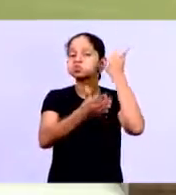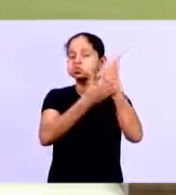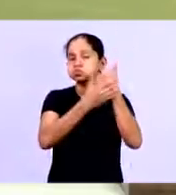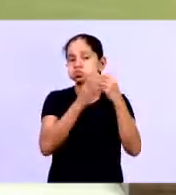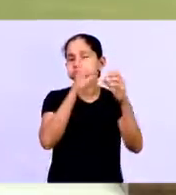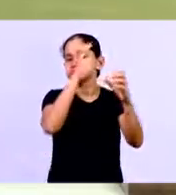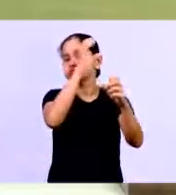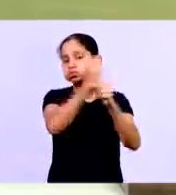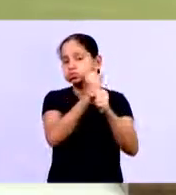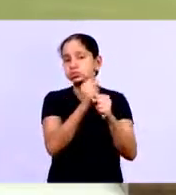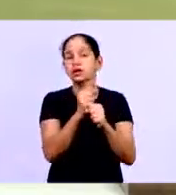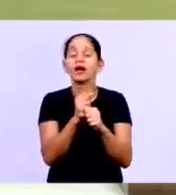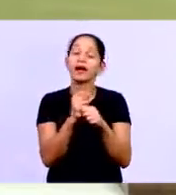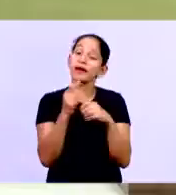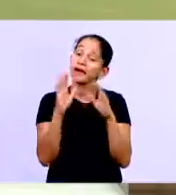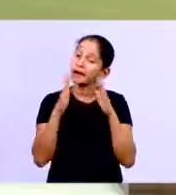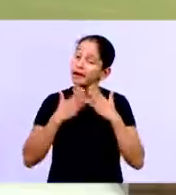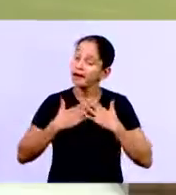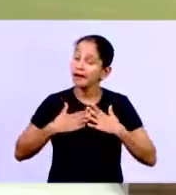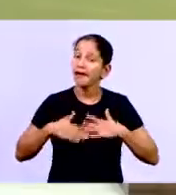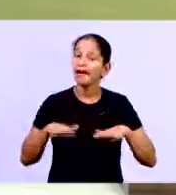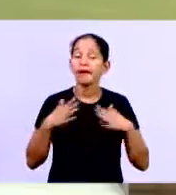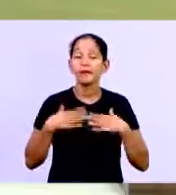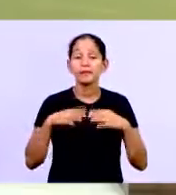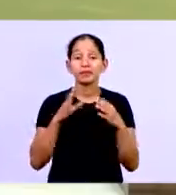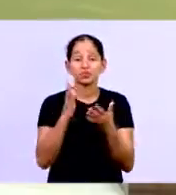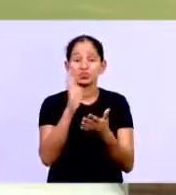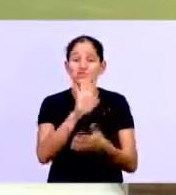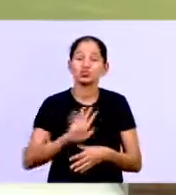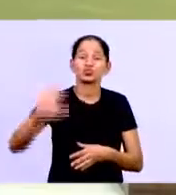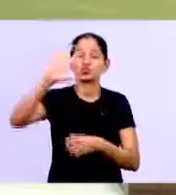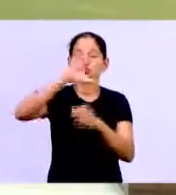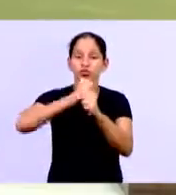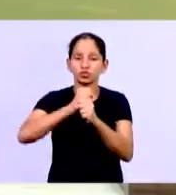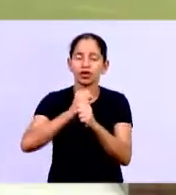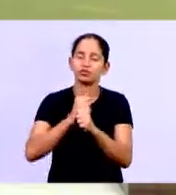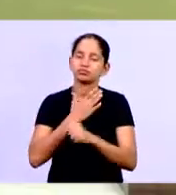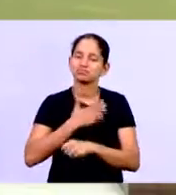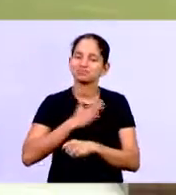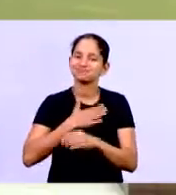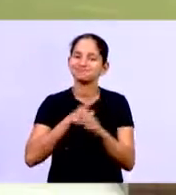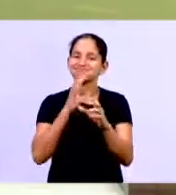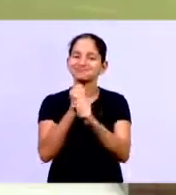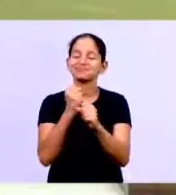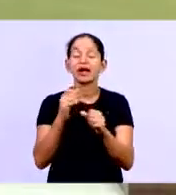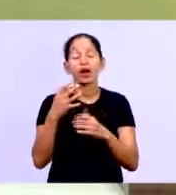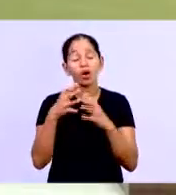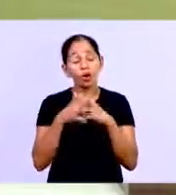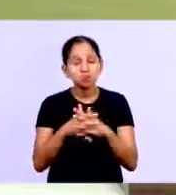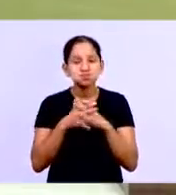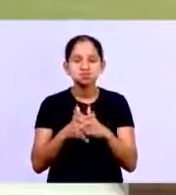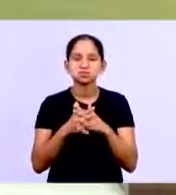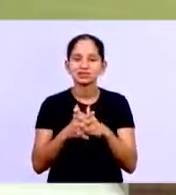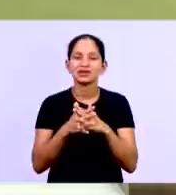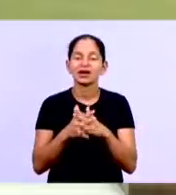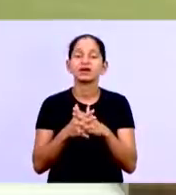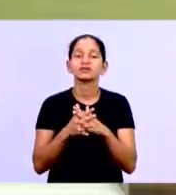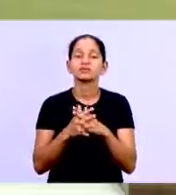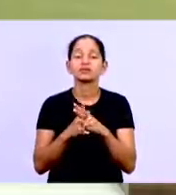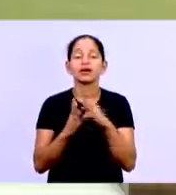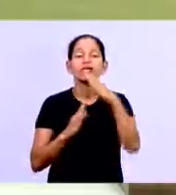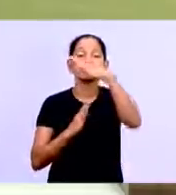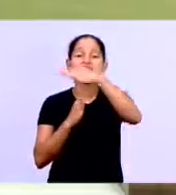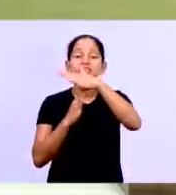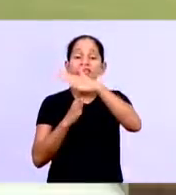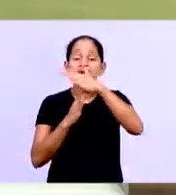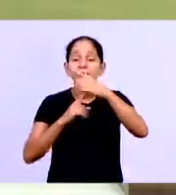financiamento? É complicado você falar em total, porque o que você está pagando é diluído ao longo do tempo. E